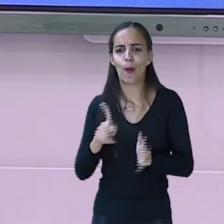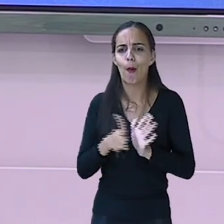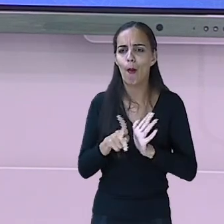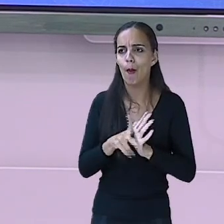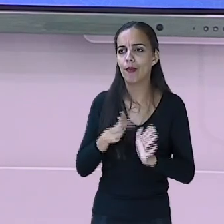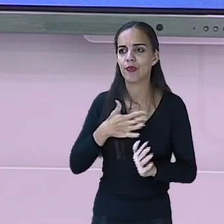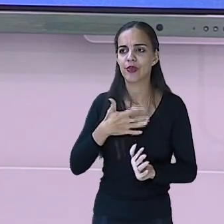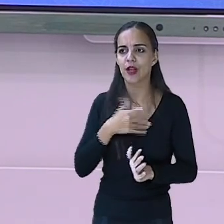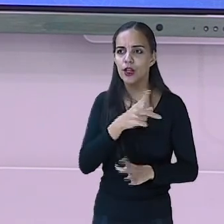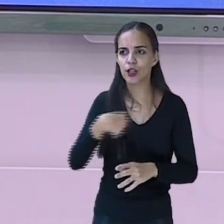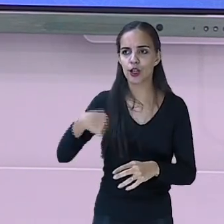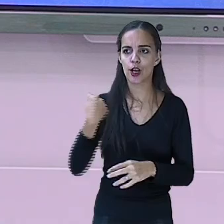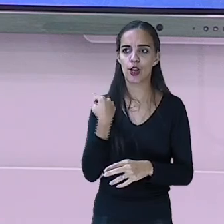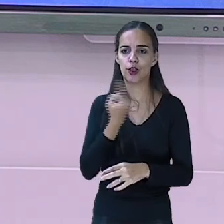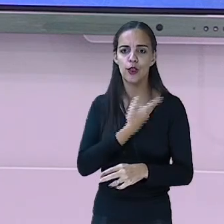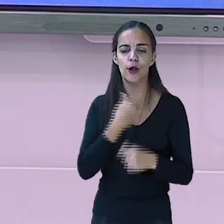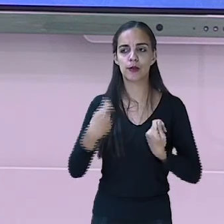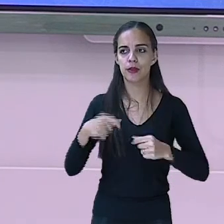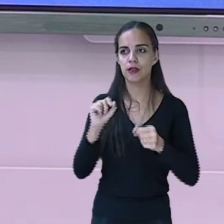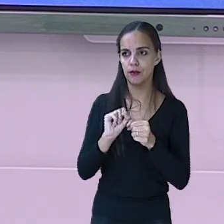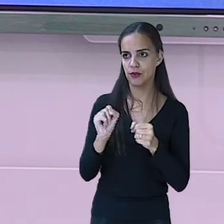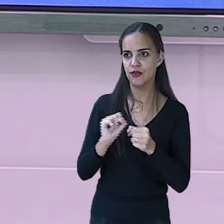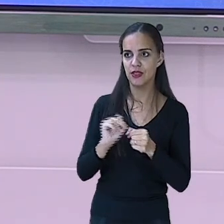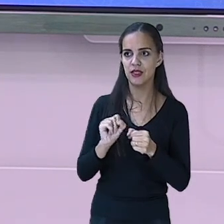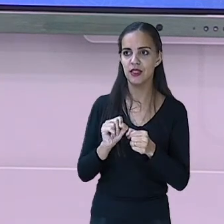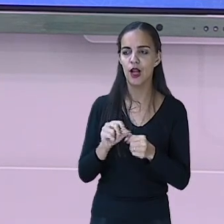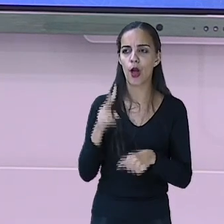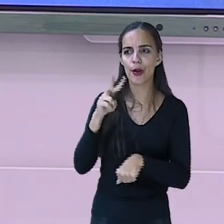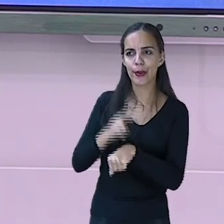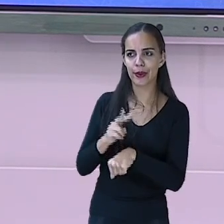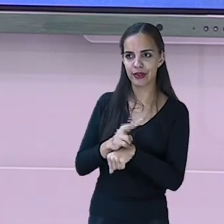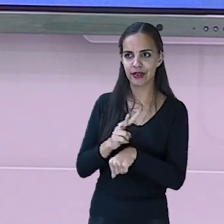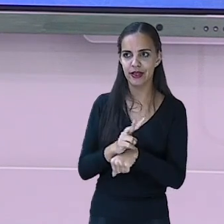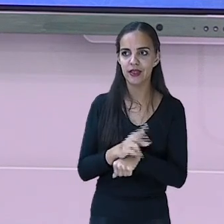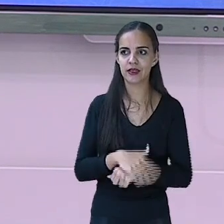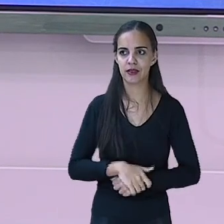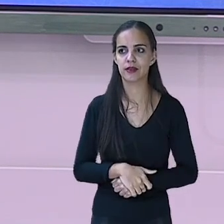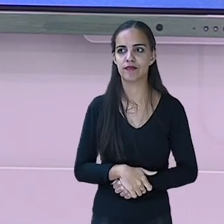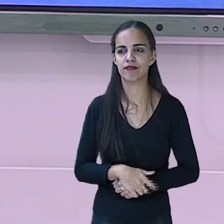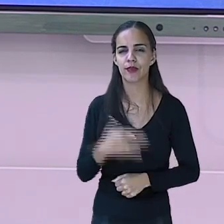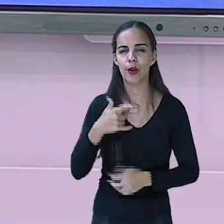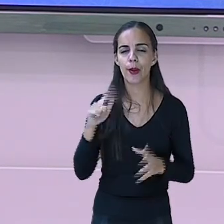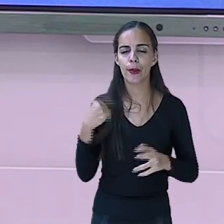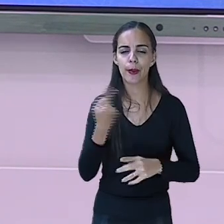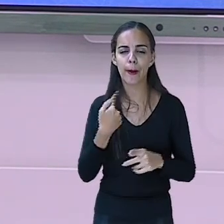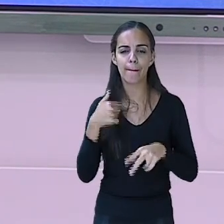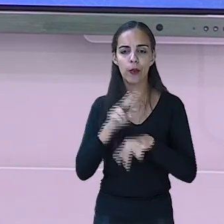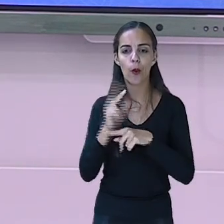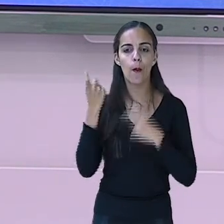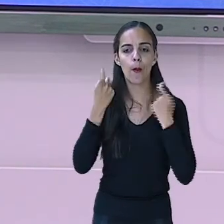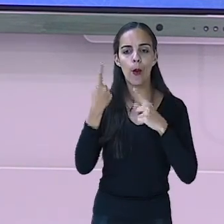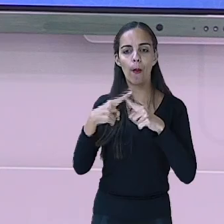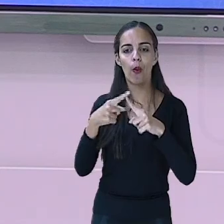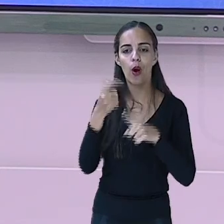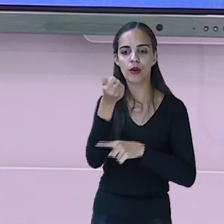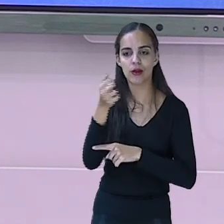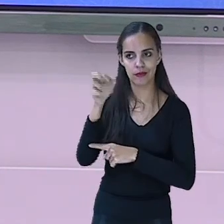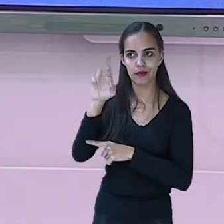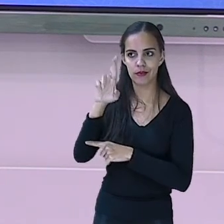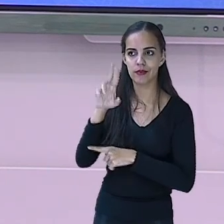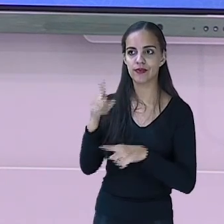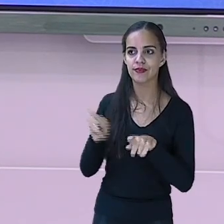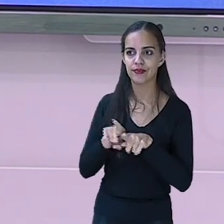tem que ser igual o piscar dos nossos olhos, tem que ser igual a nossa respiração. Nós temos que